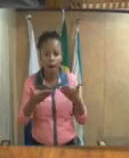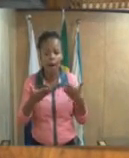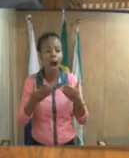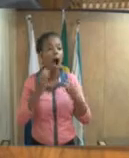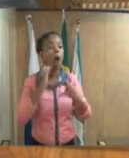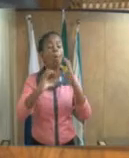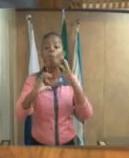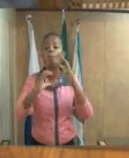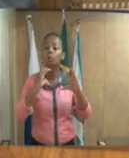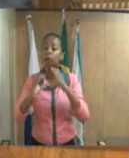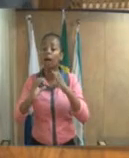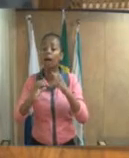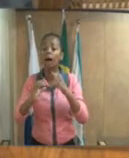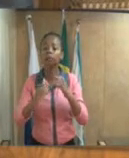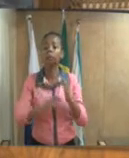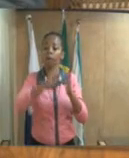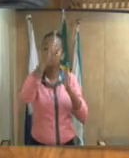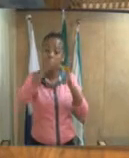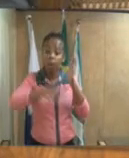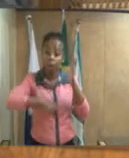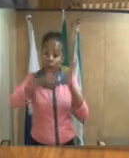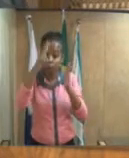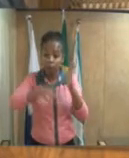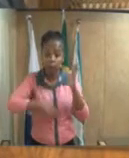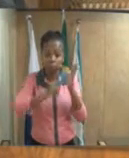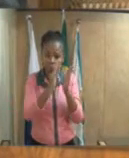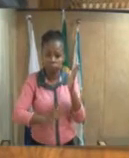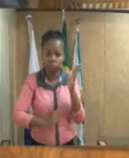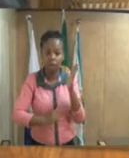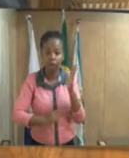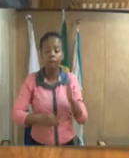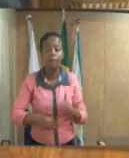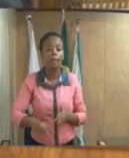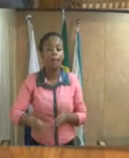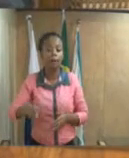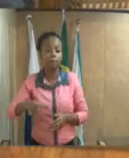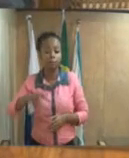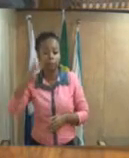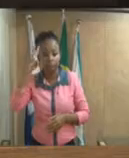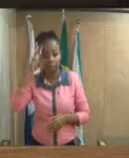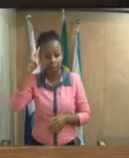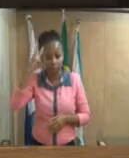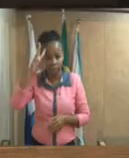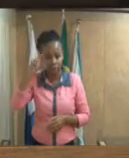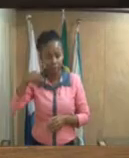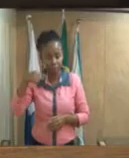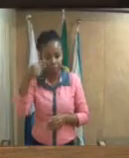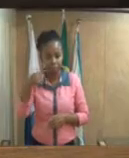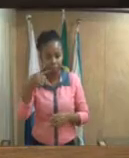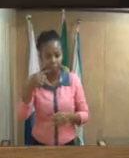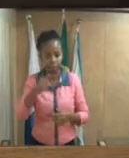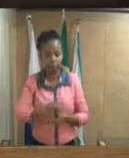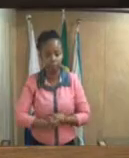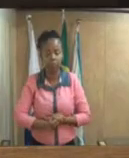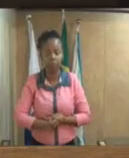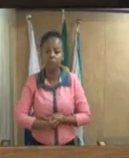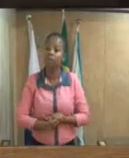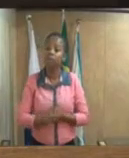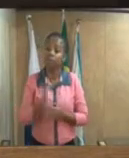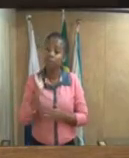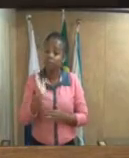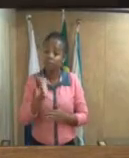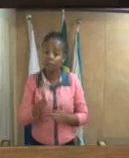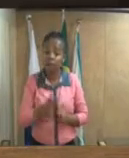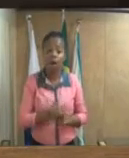comunicado ou vai ser lido na terça-feira, no expediente de terça-feira. Não, Vossa Excelência, eu queria perguntar se foi publicado, em qual boletim